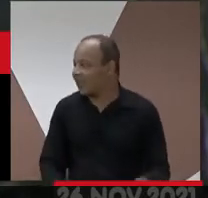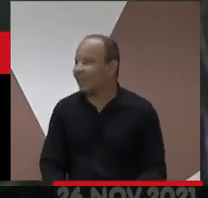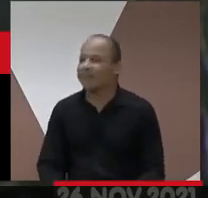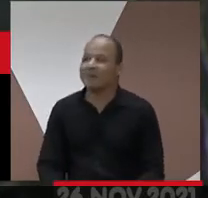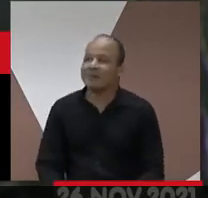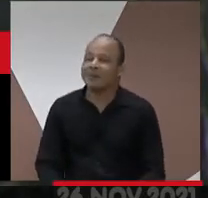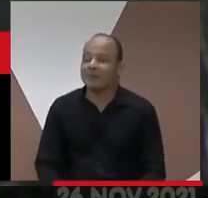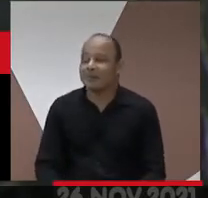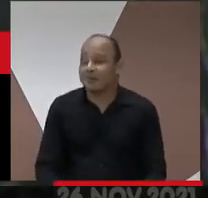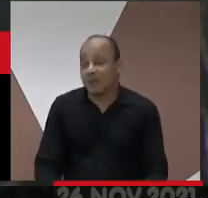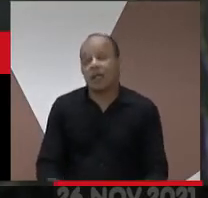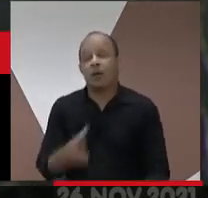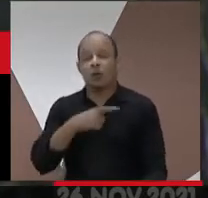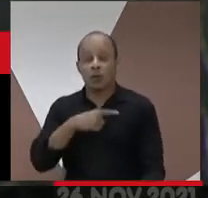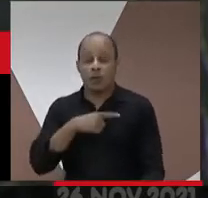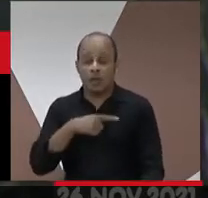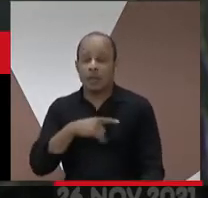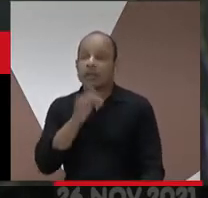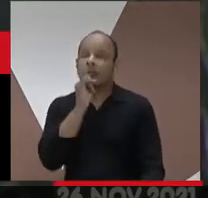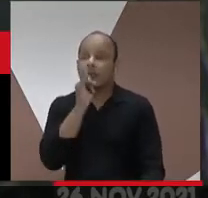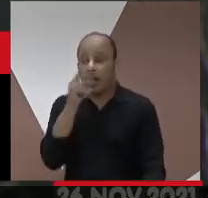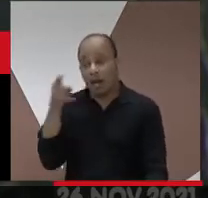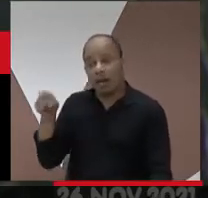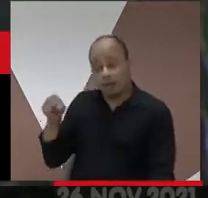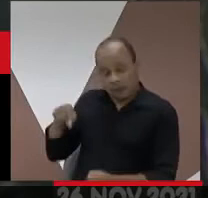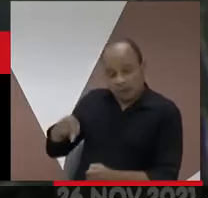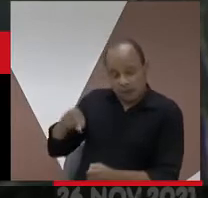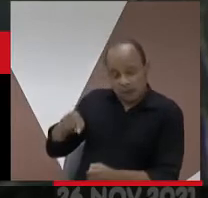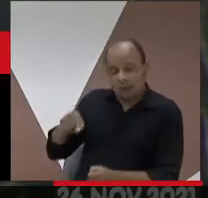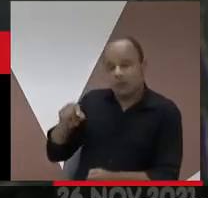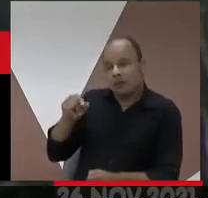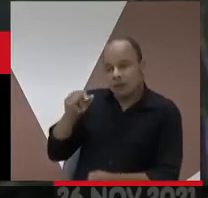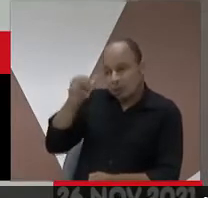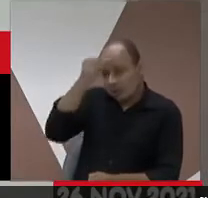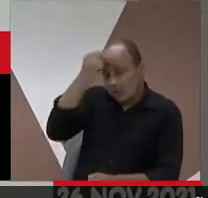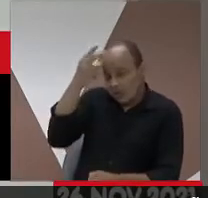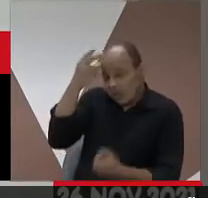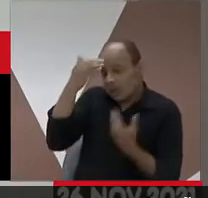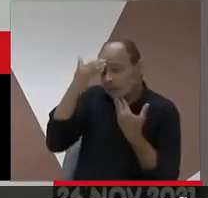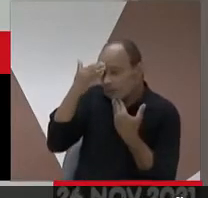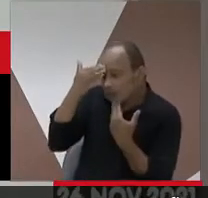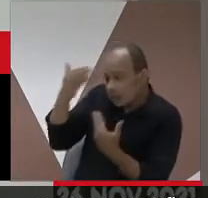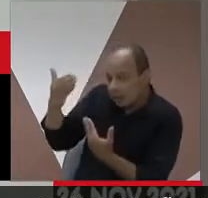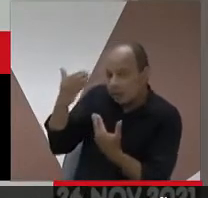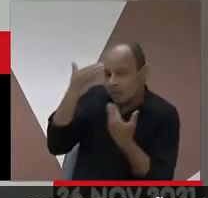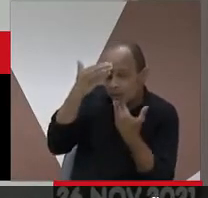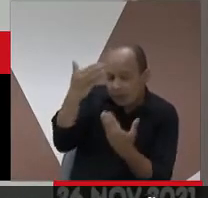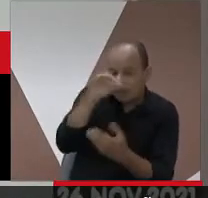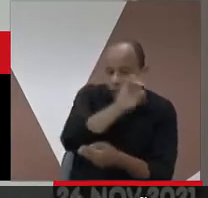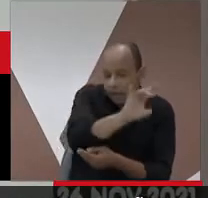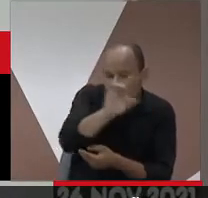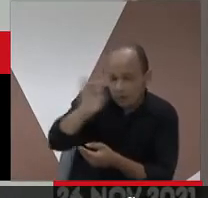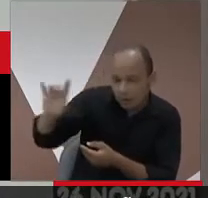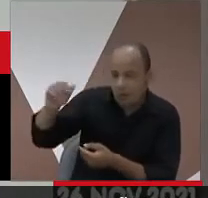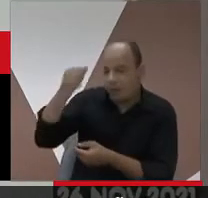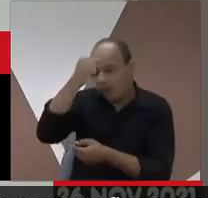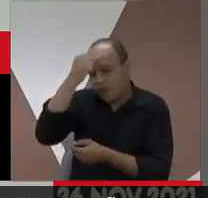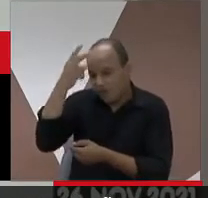nossa mesa através do presidente Agostinho Patrus, os nossos prefeitos Vitório Medioli, Alexandre Calil,